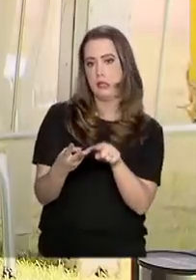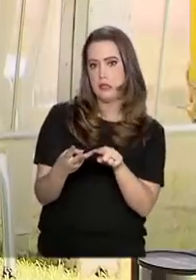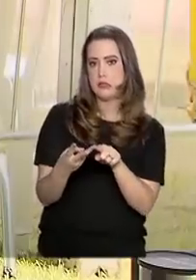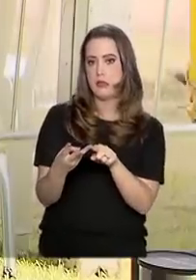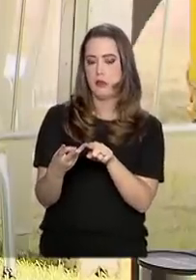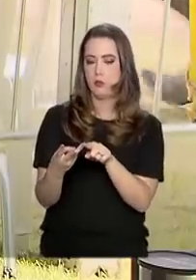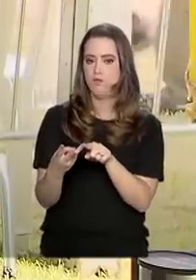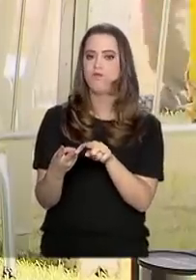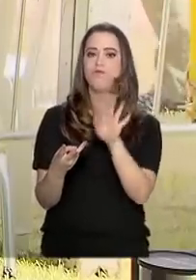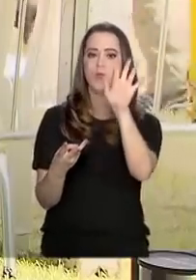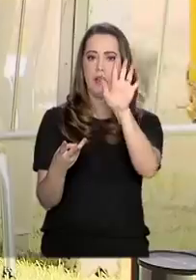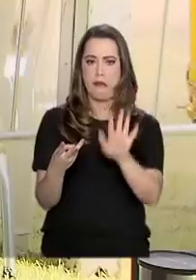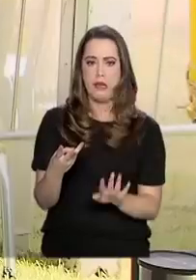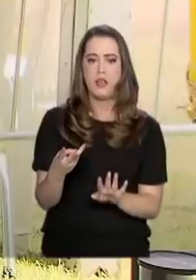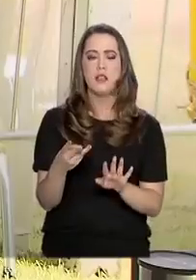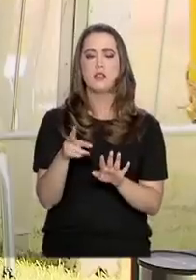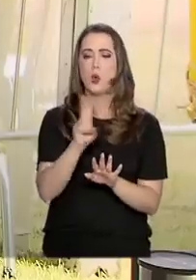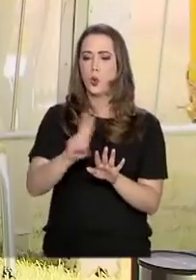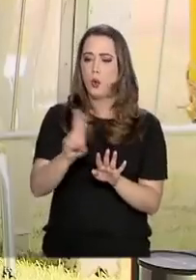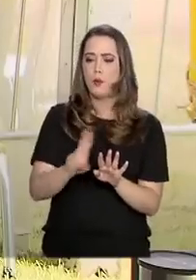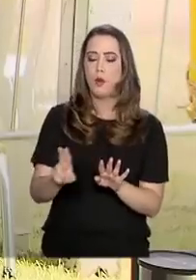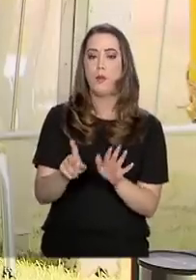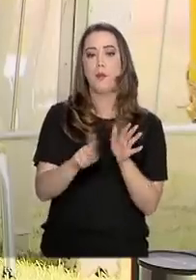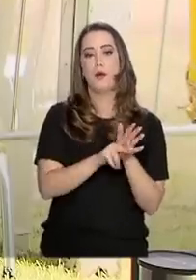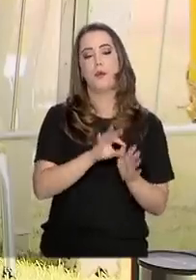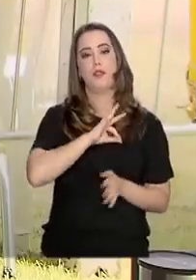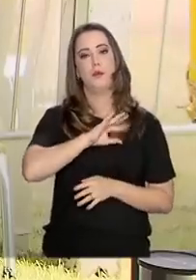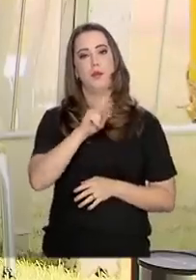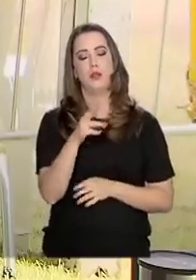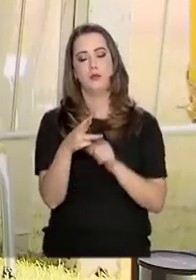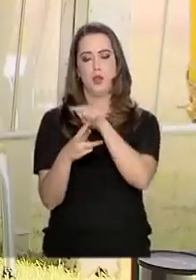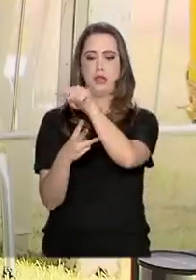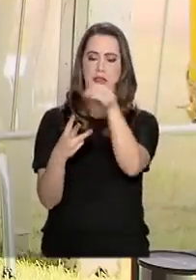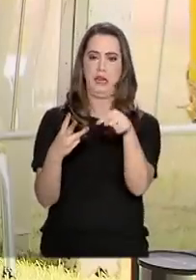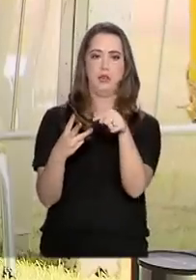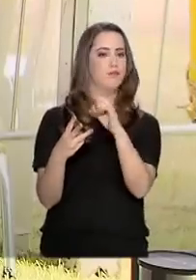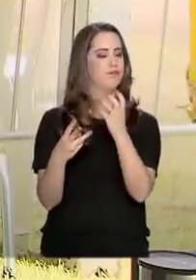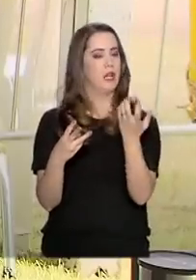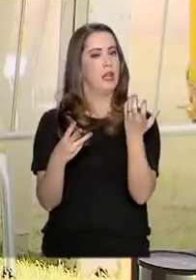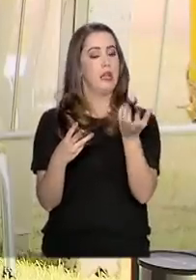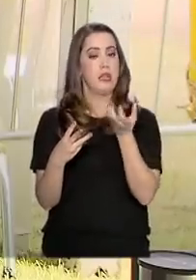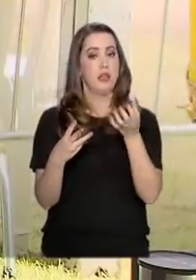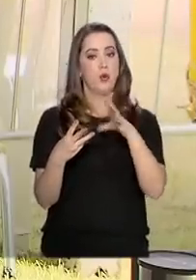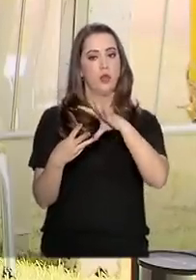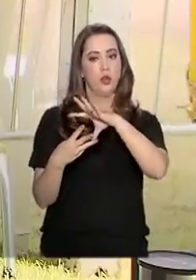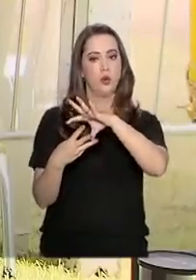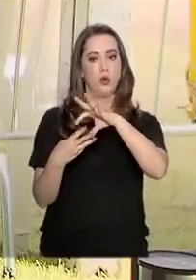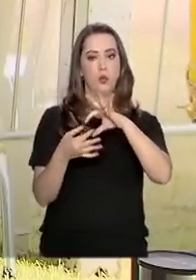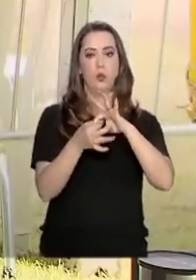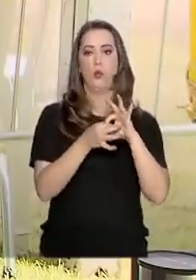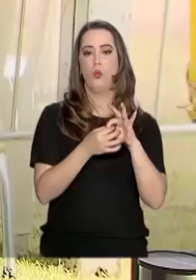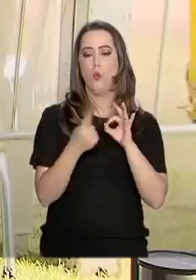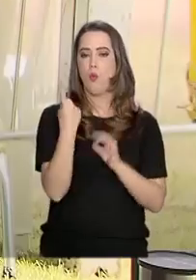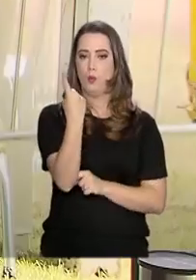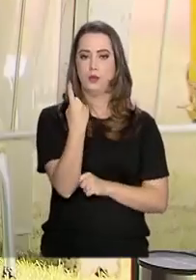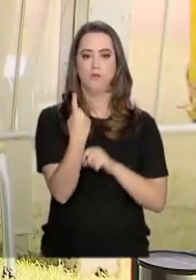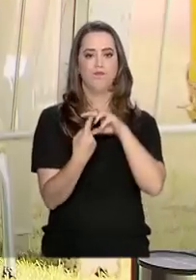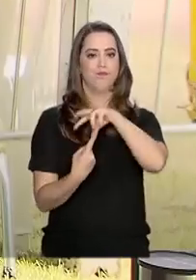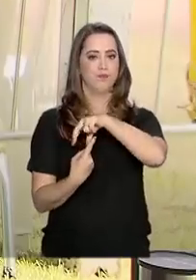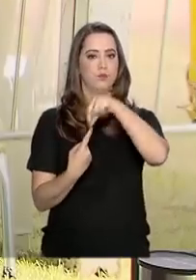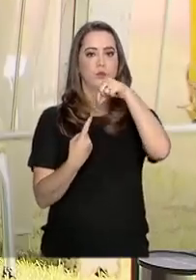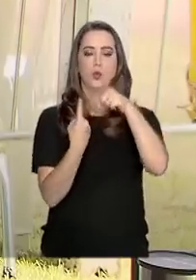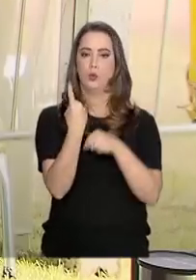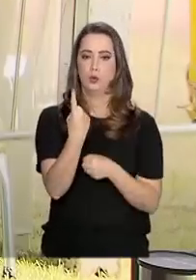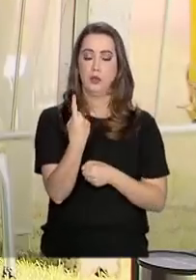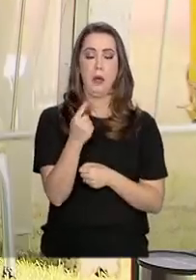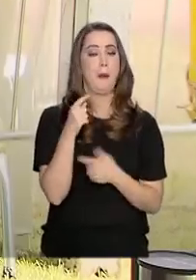lista, essa administrada pela Polícia Civil. Então eles estão trabalhando agora nessa atualização da lista, na construção de uma lista